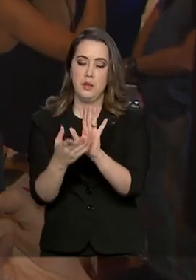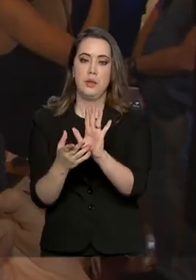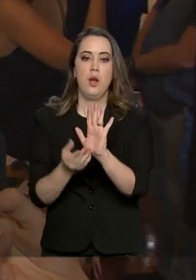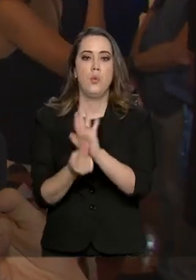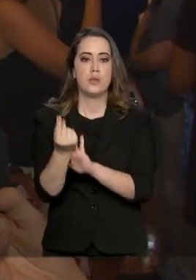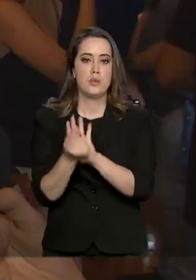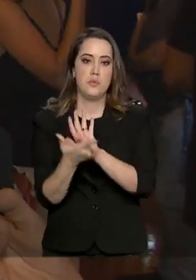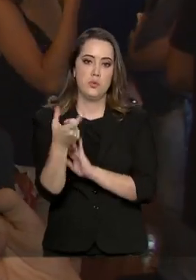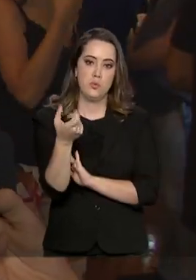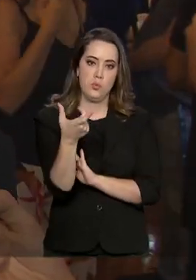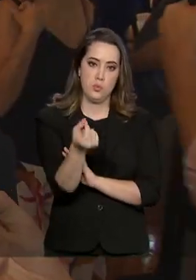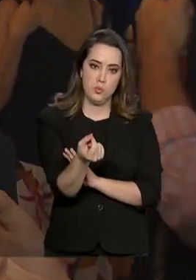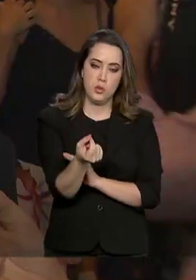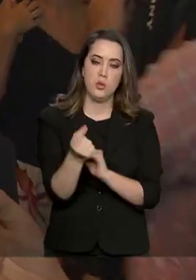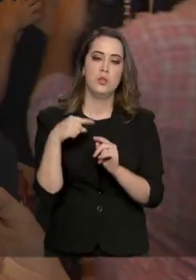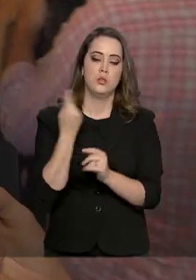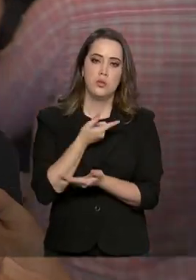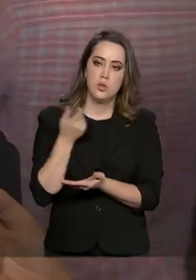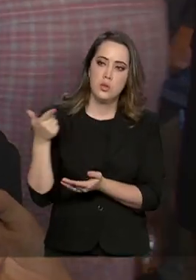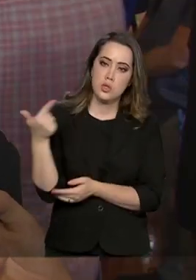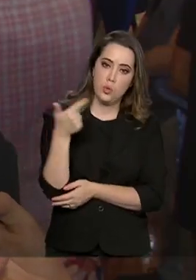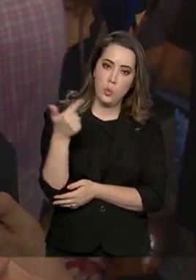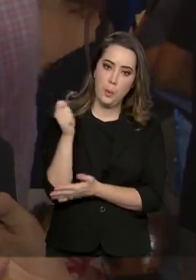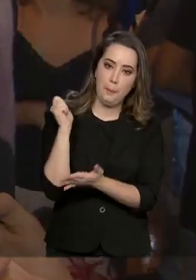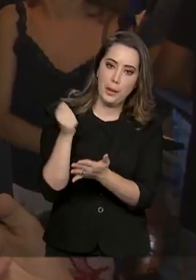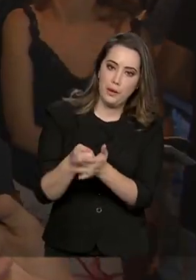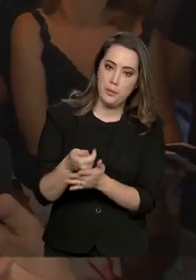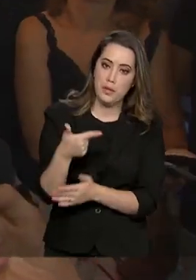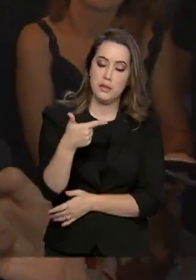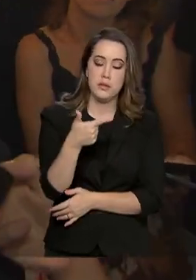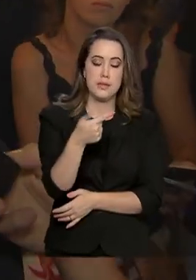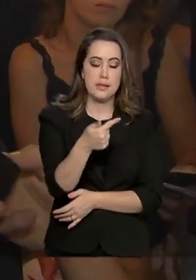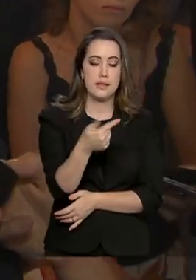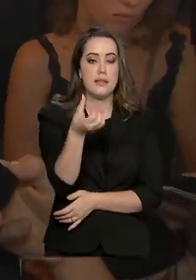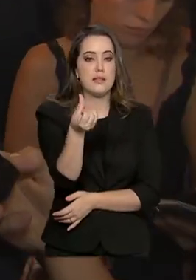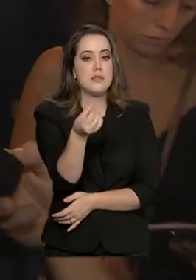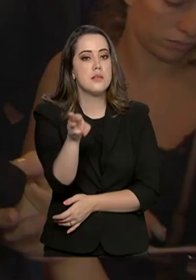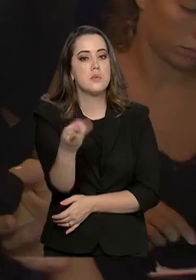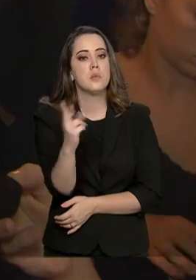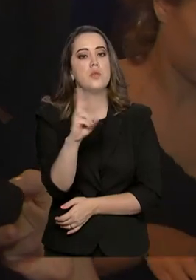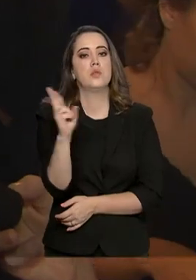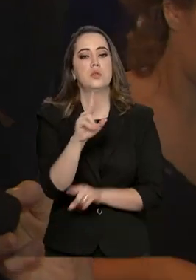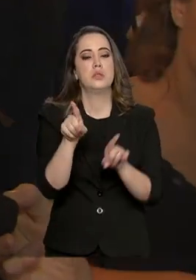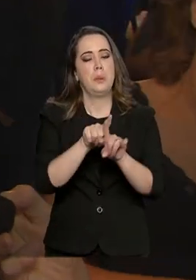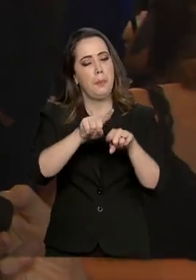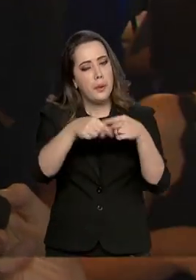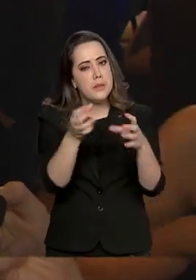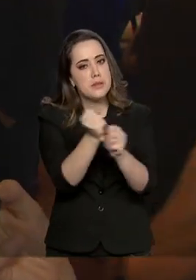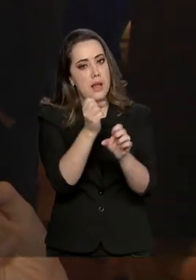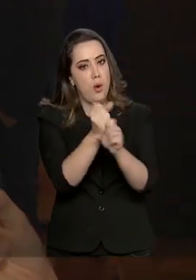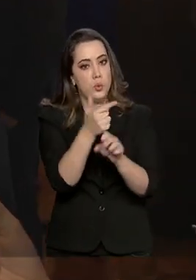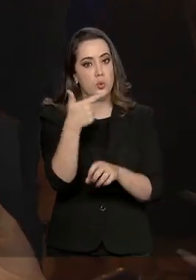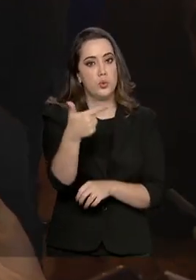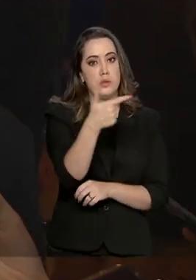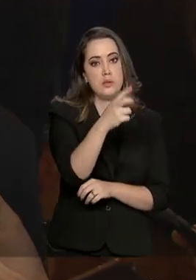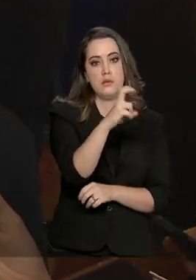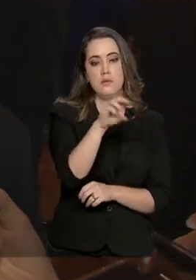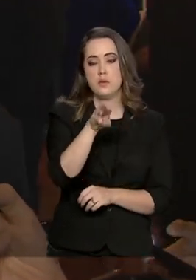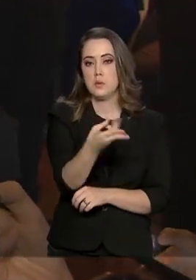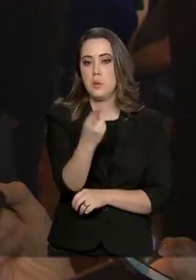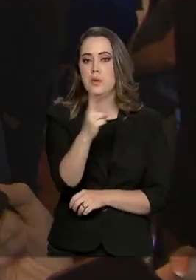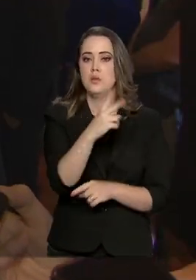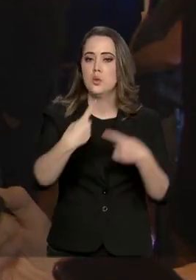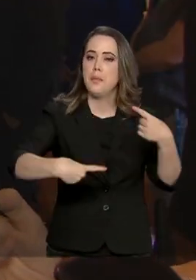2020 nós vamos passar uma segunda parcela de 76 milhões de reais e terá um saldo ainda de 225 milhões